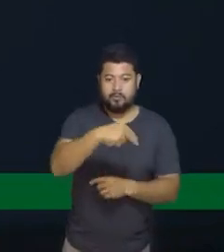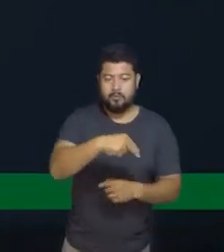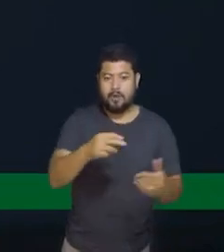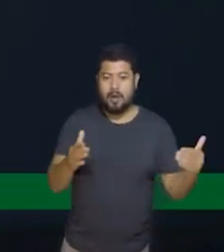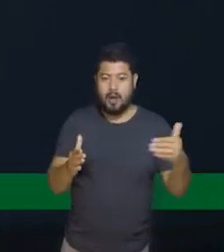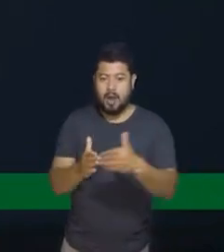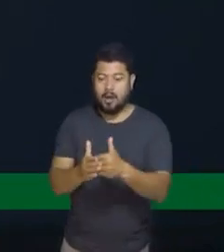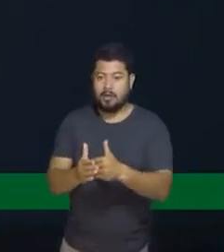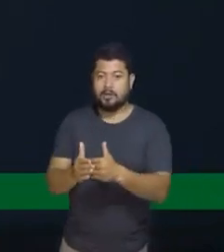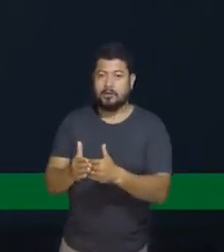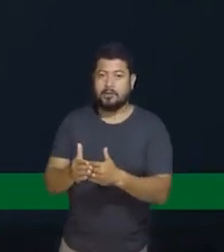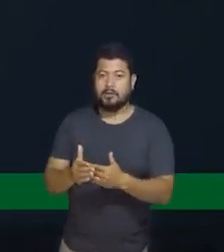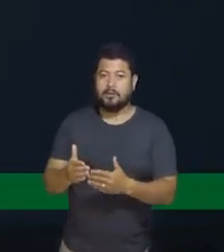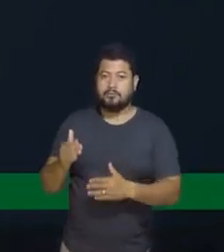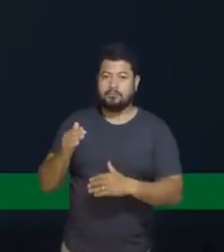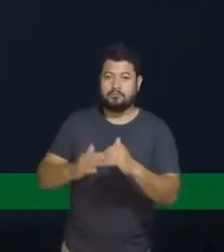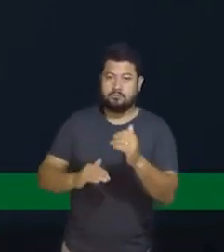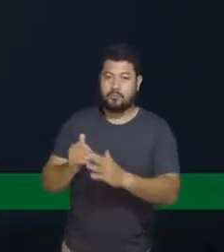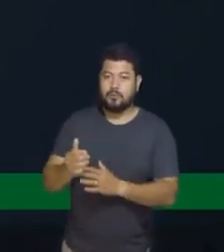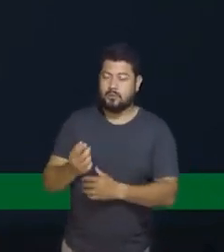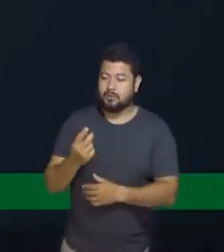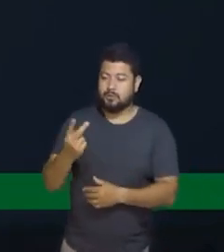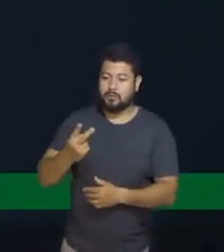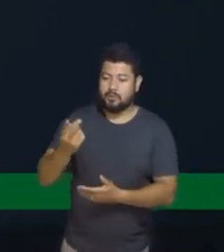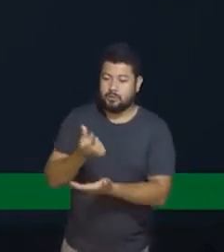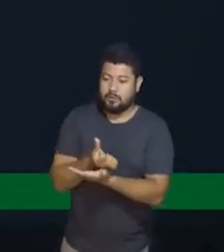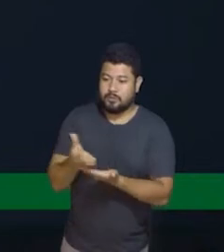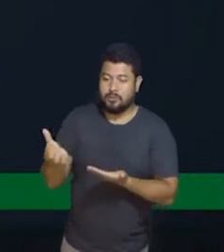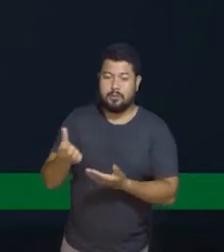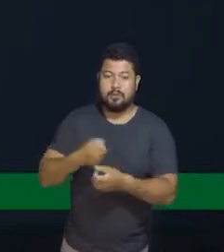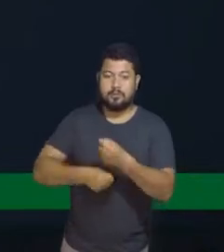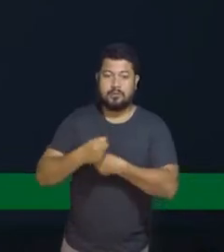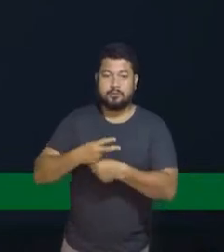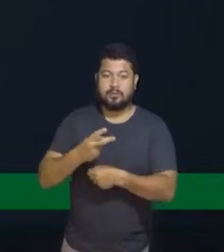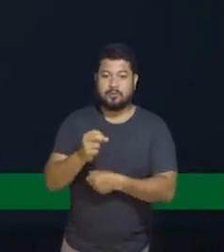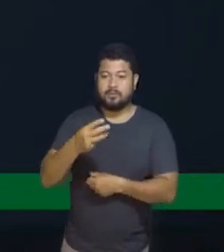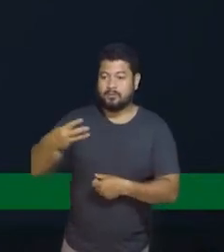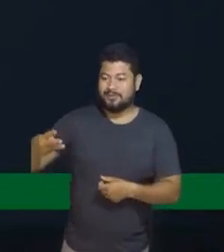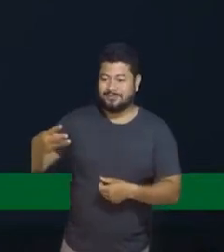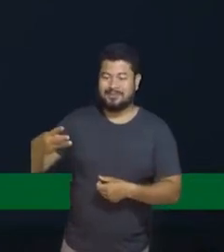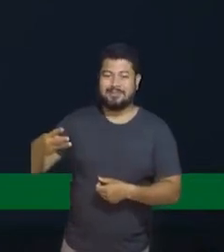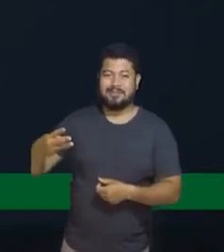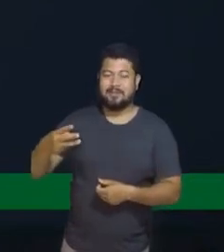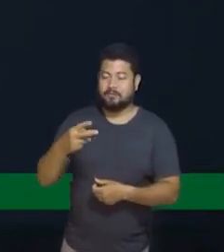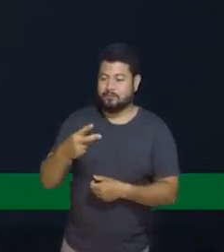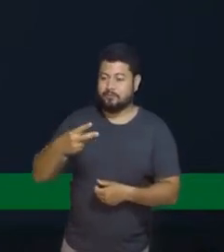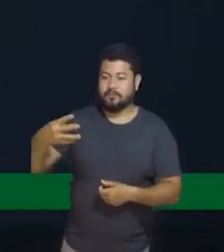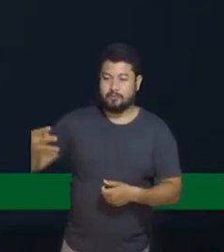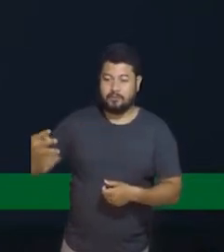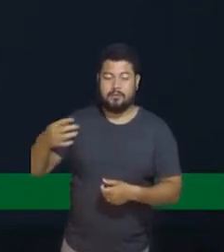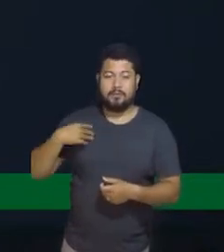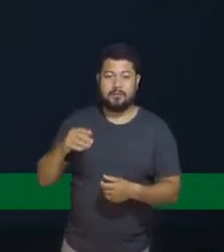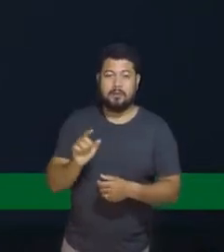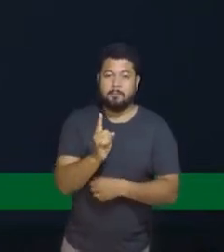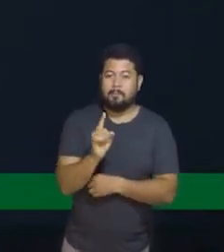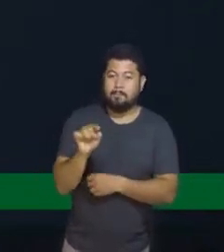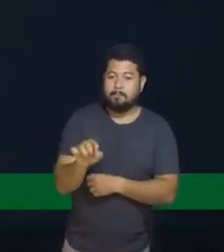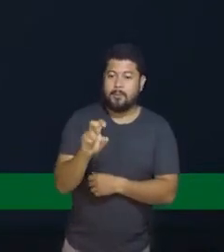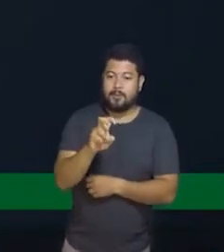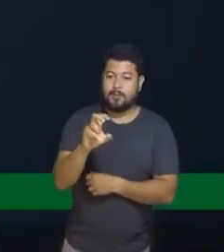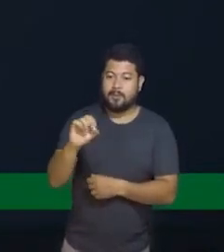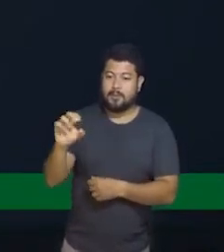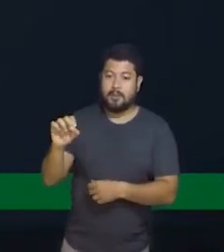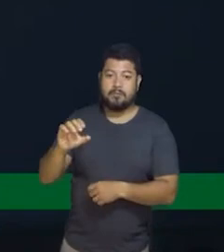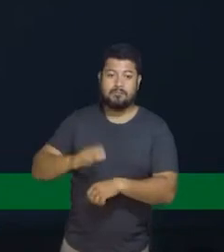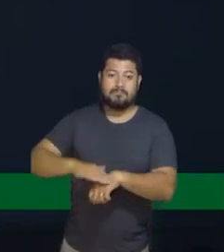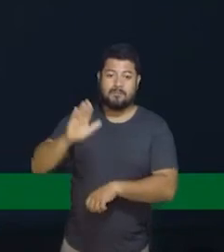concessão, e a operação do segundo semestre de 2024, já somamos mais de 1.500 alunos contemplados com assistência financeira do